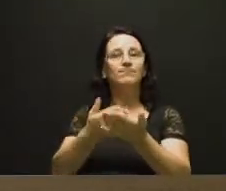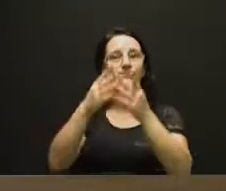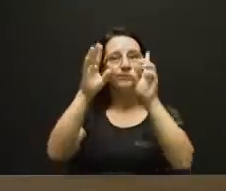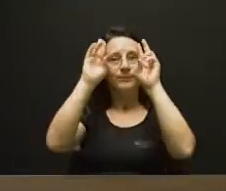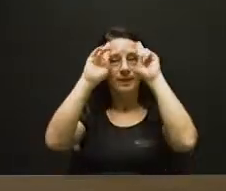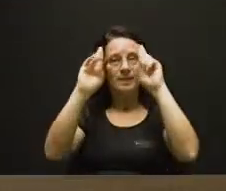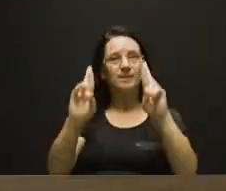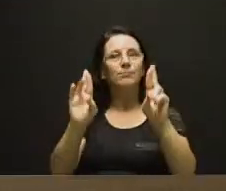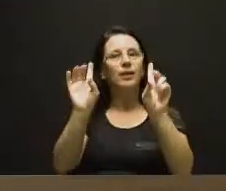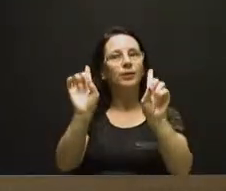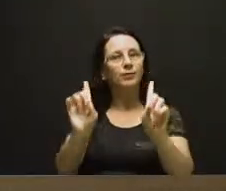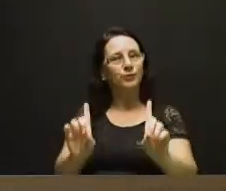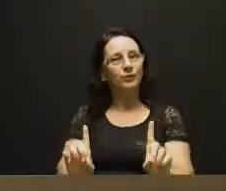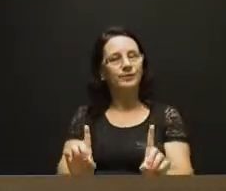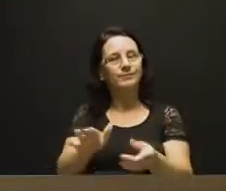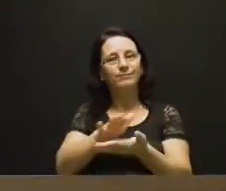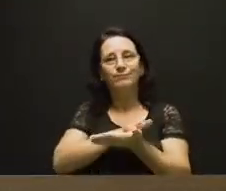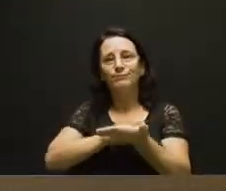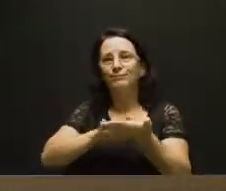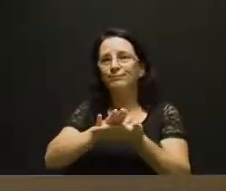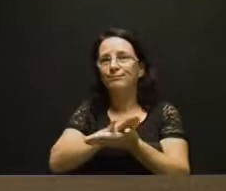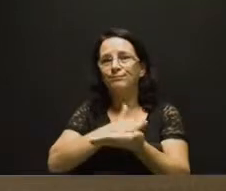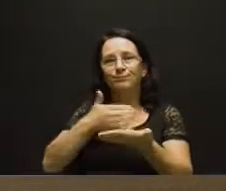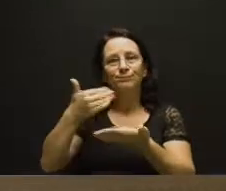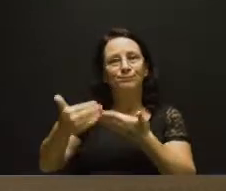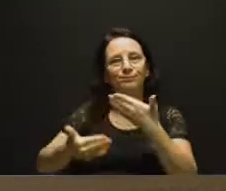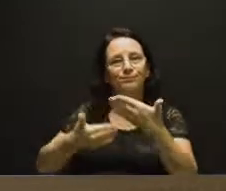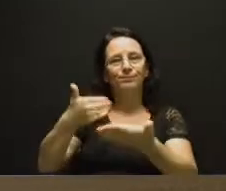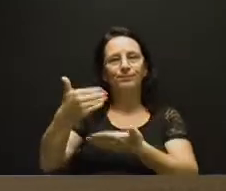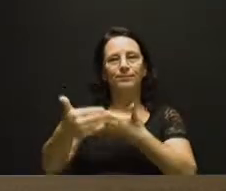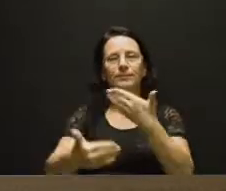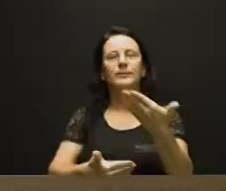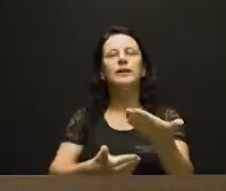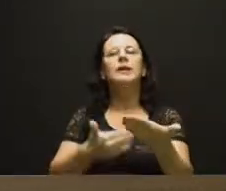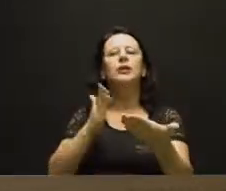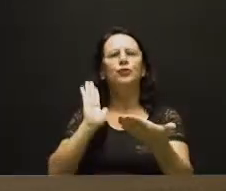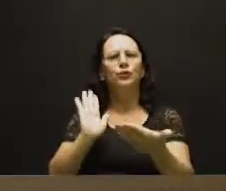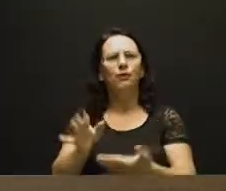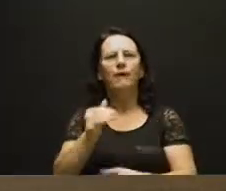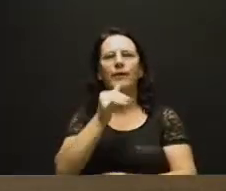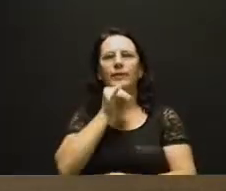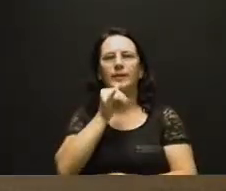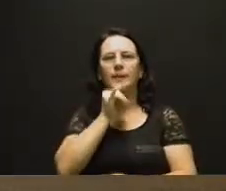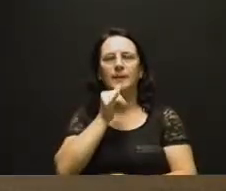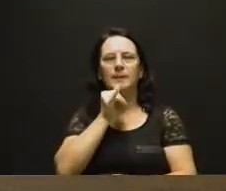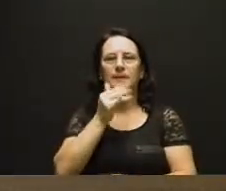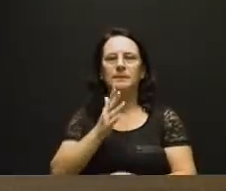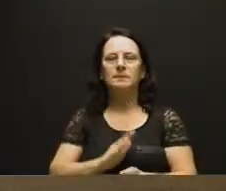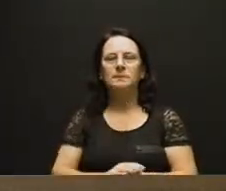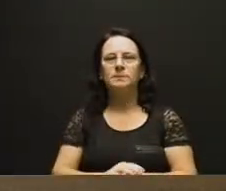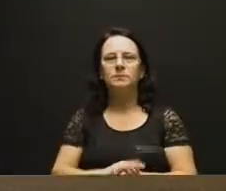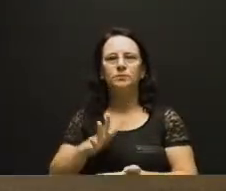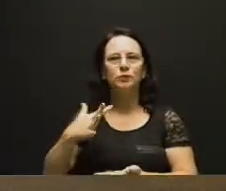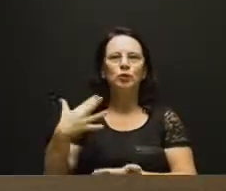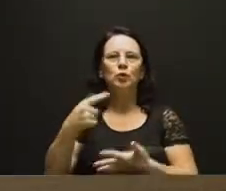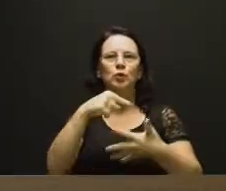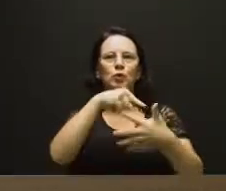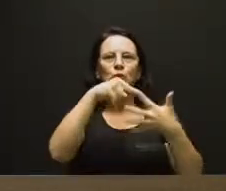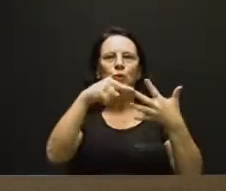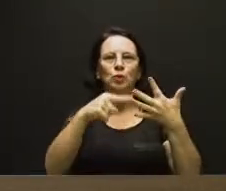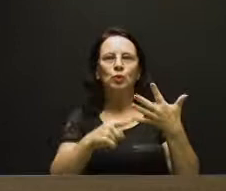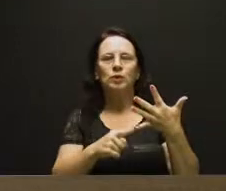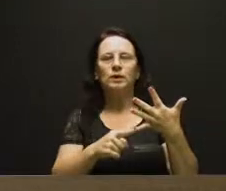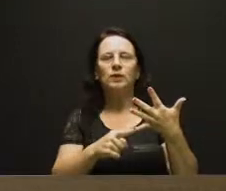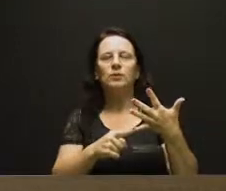dignidade nada vai andar isso a gente já tem bastante exemplos por aí esses são todos os símbolos de